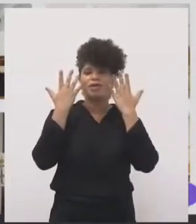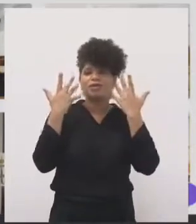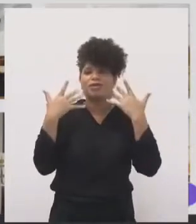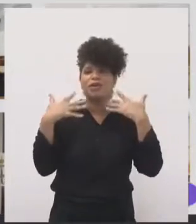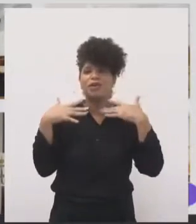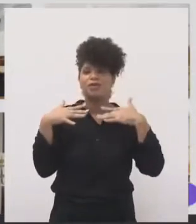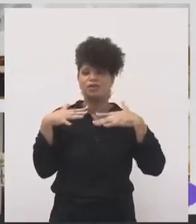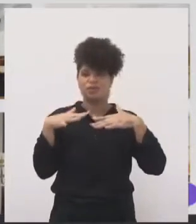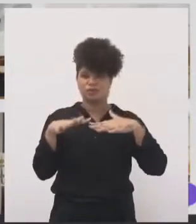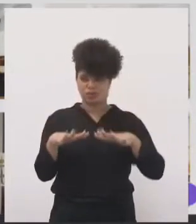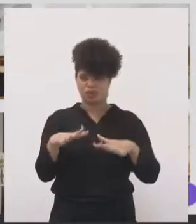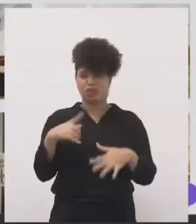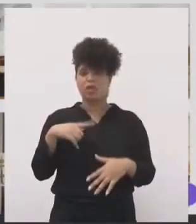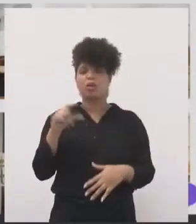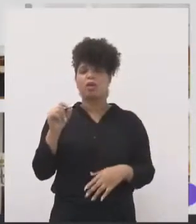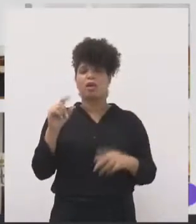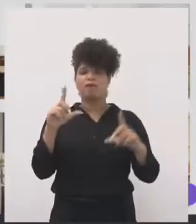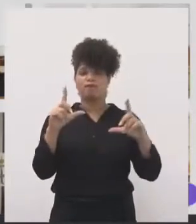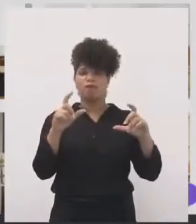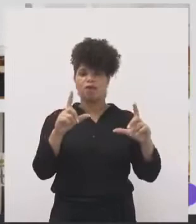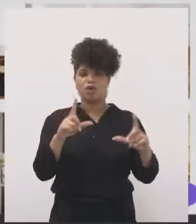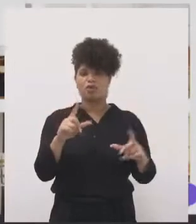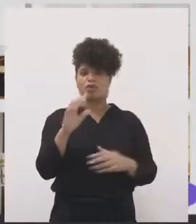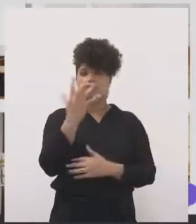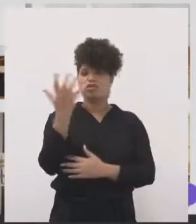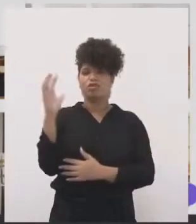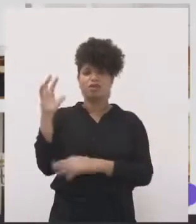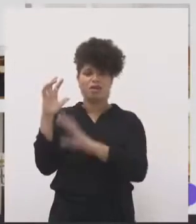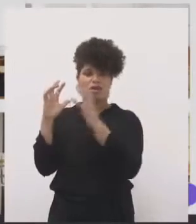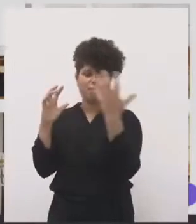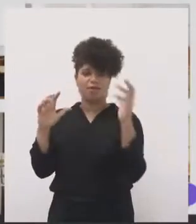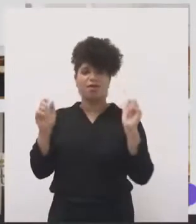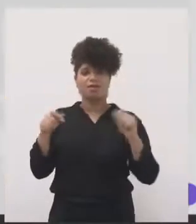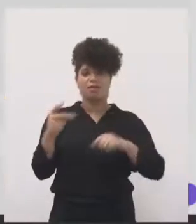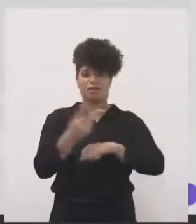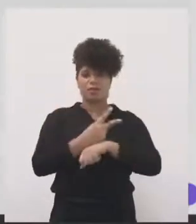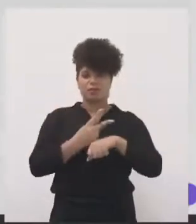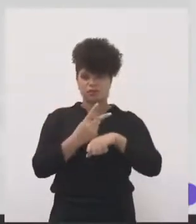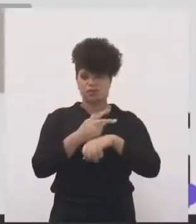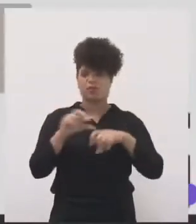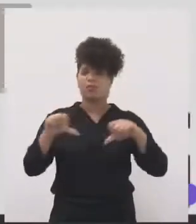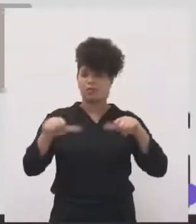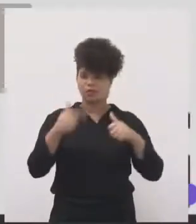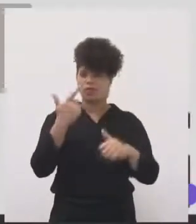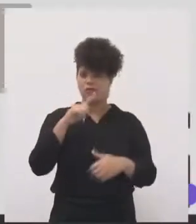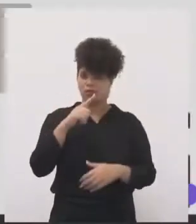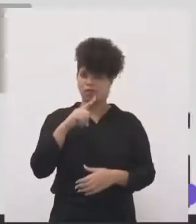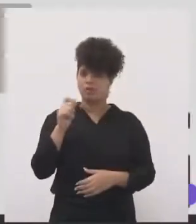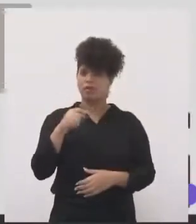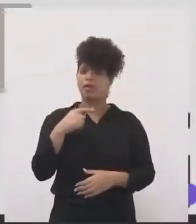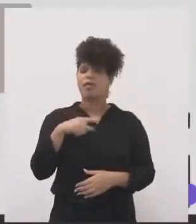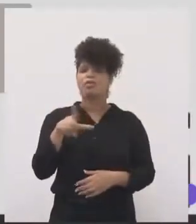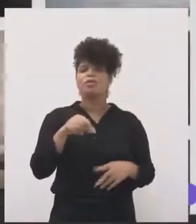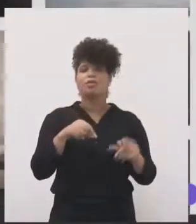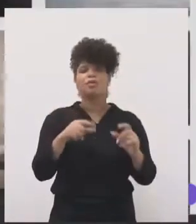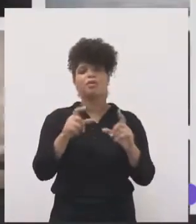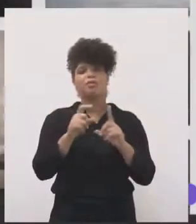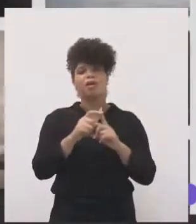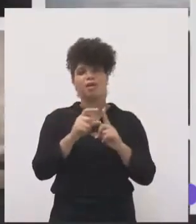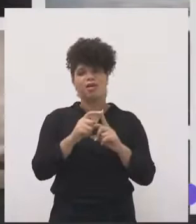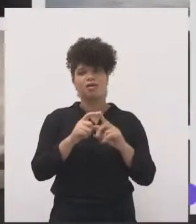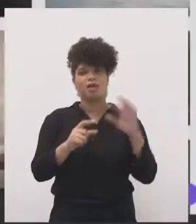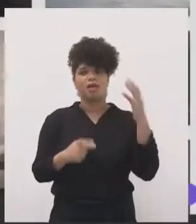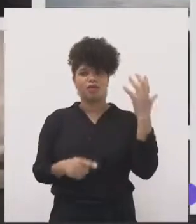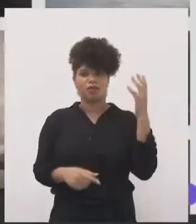preciso encontrar a foto de uma árvore, então eu posso procurar por aqui, tá? Eu posso colocar a árvore, vamos dar